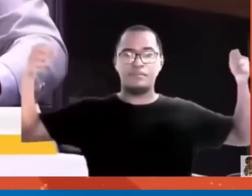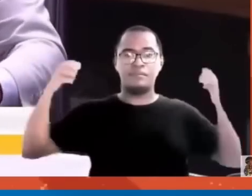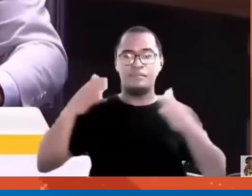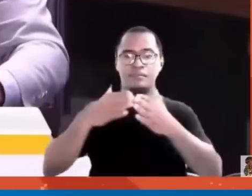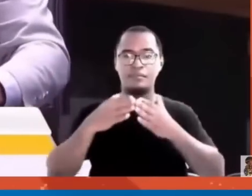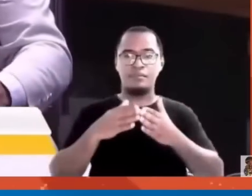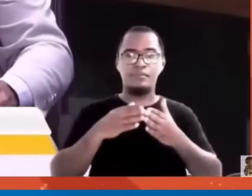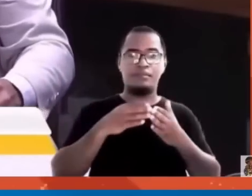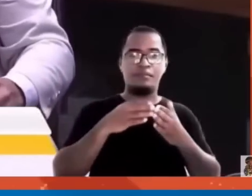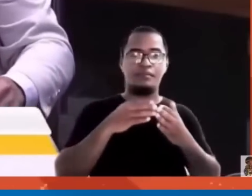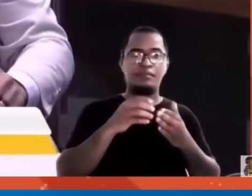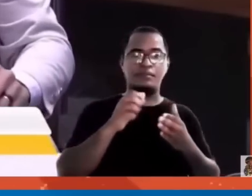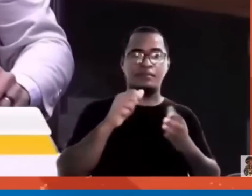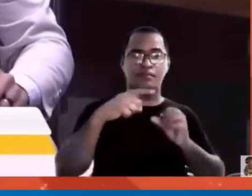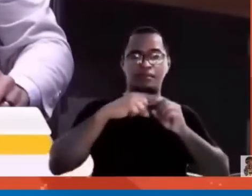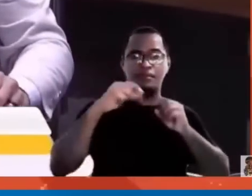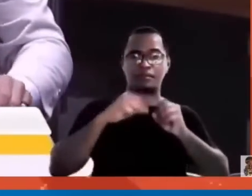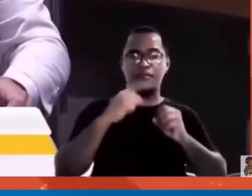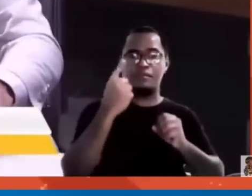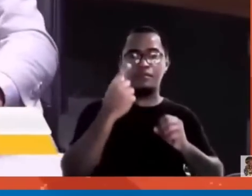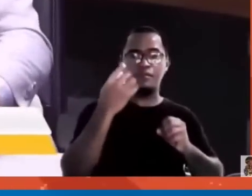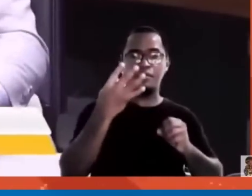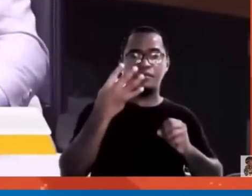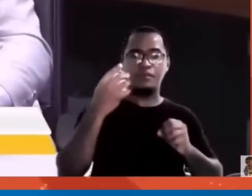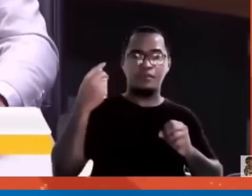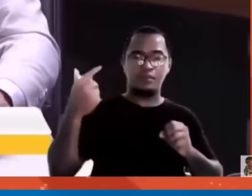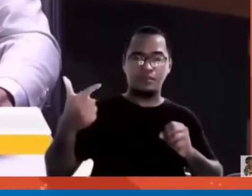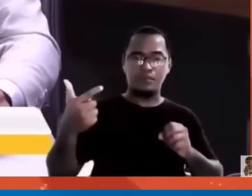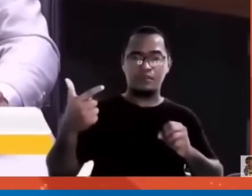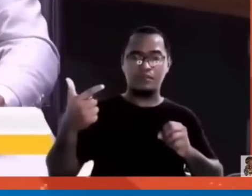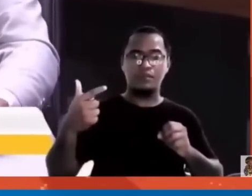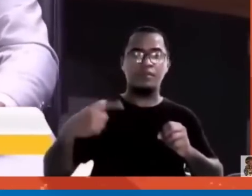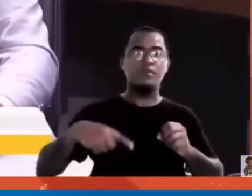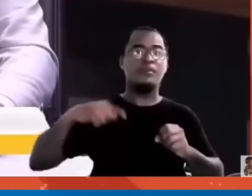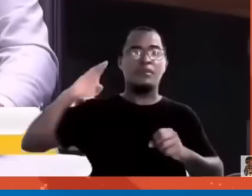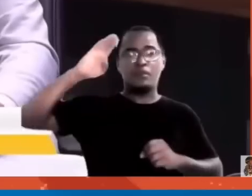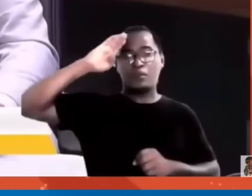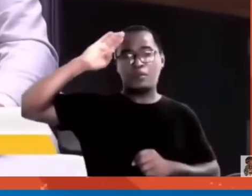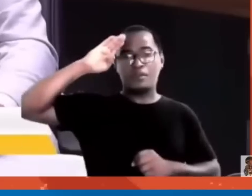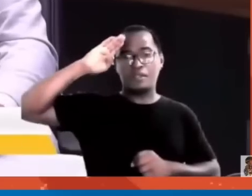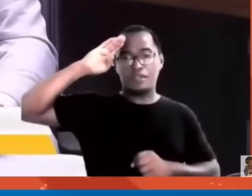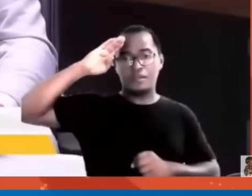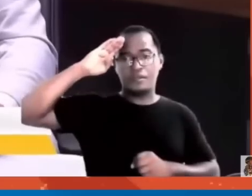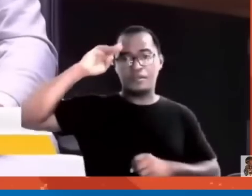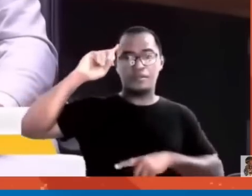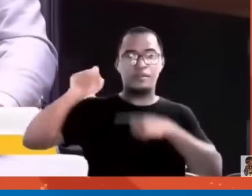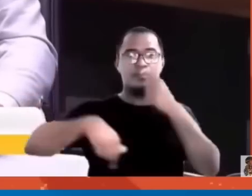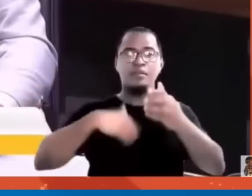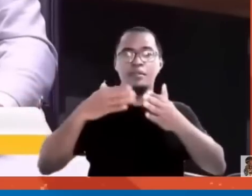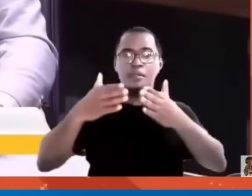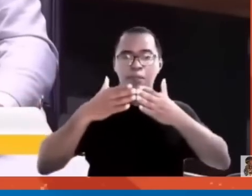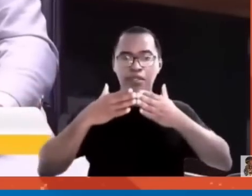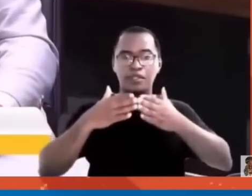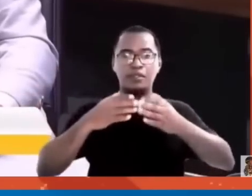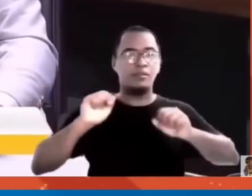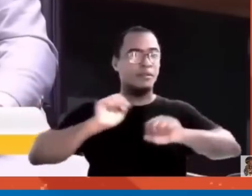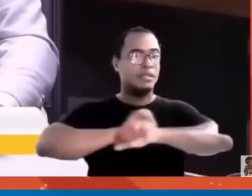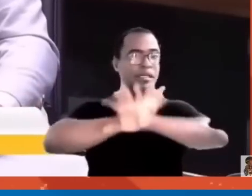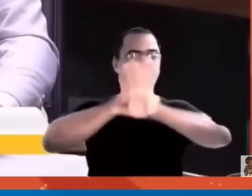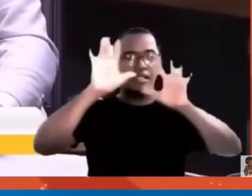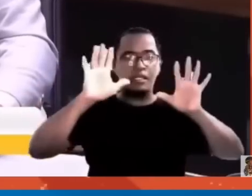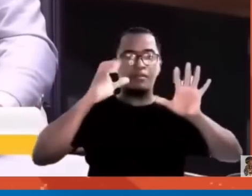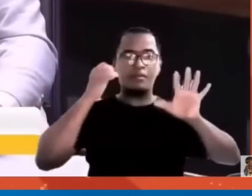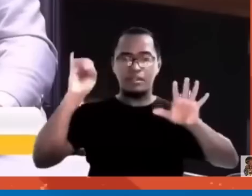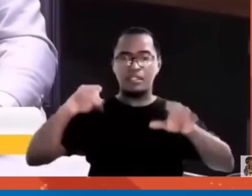artigo 142, como se o Exército fosse um poder moderador, e pedindo visivelmente uma intervenção